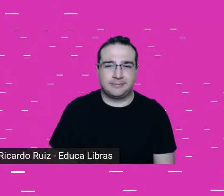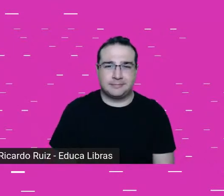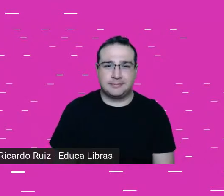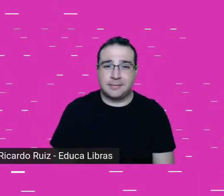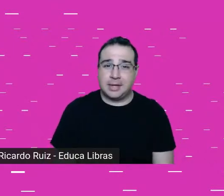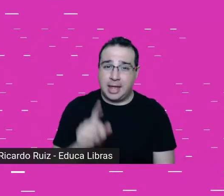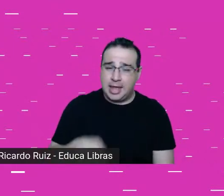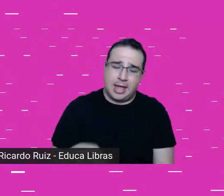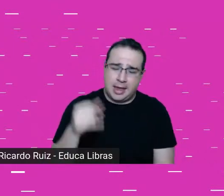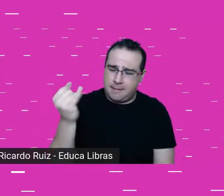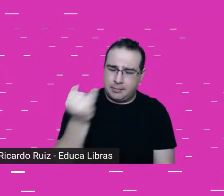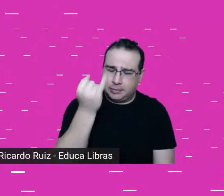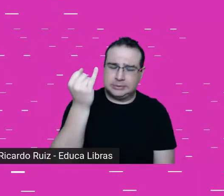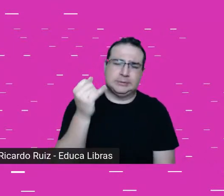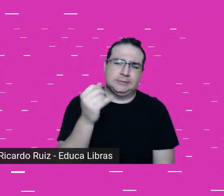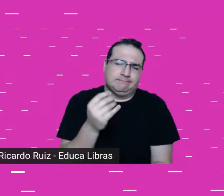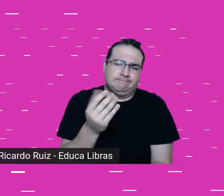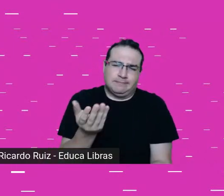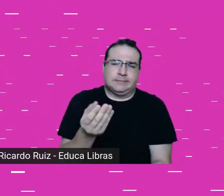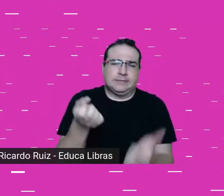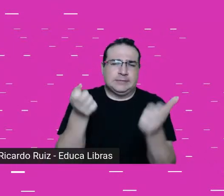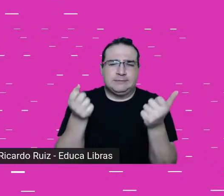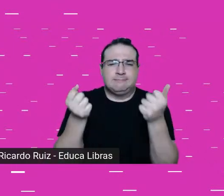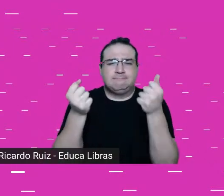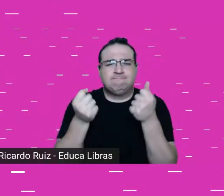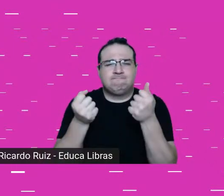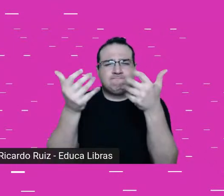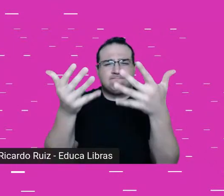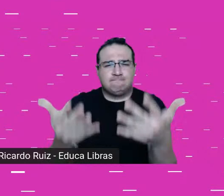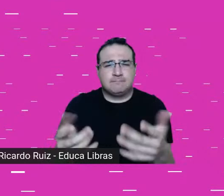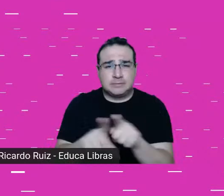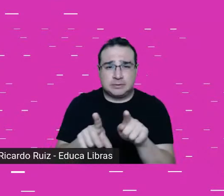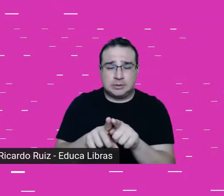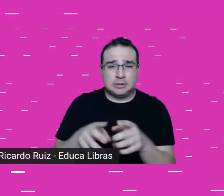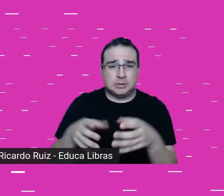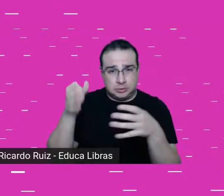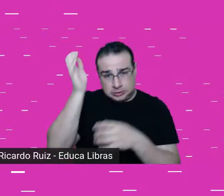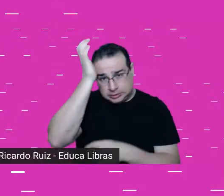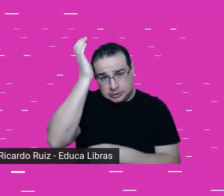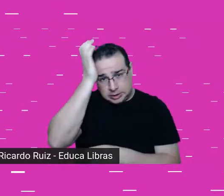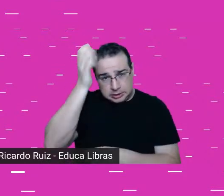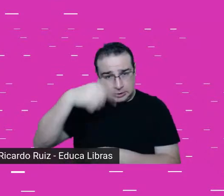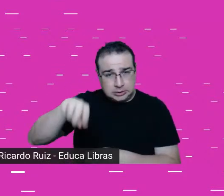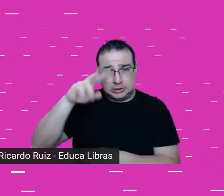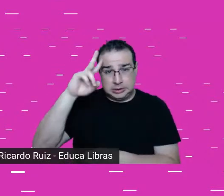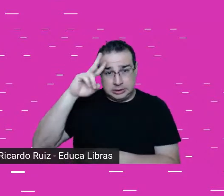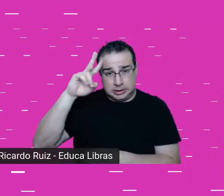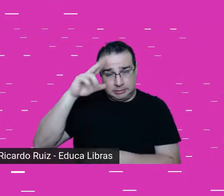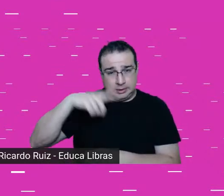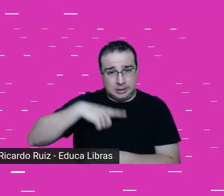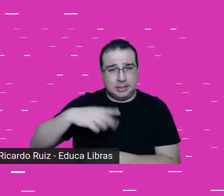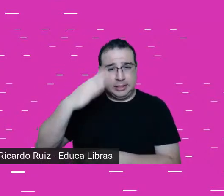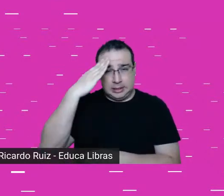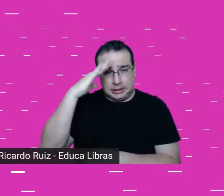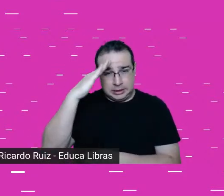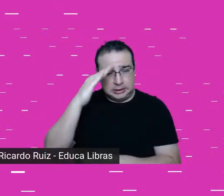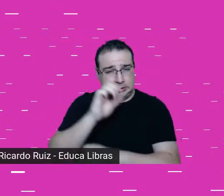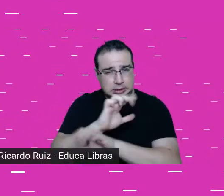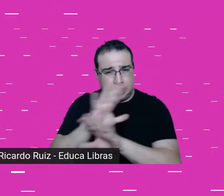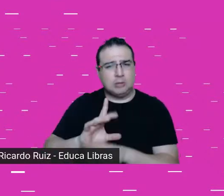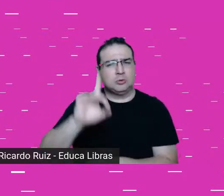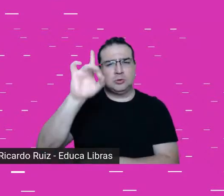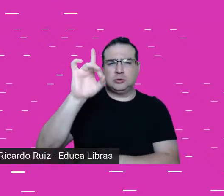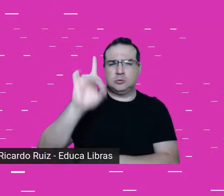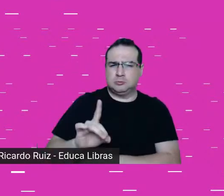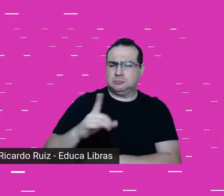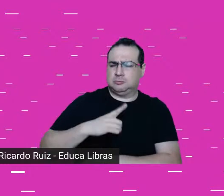Acho importante aqui dizer que para o SESC, para a instituição, a memória é entendida como um direito e